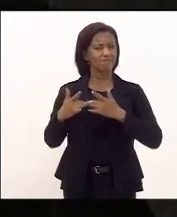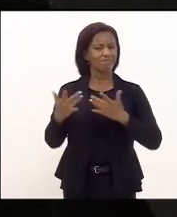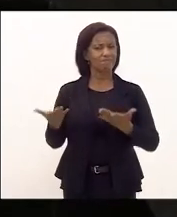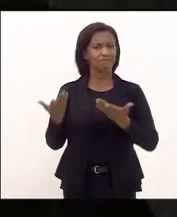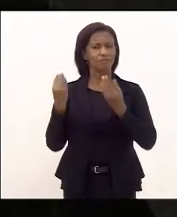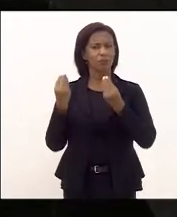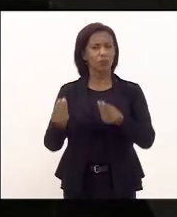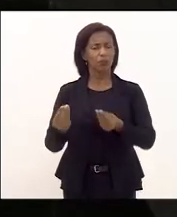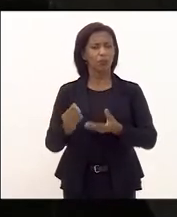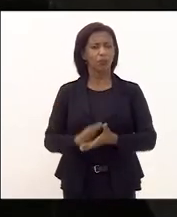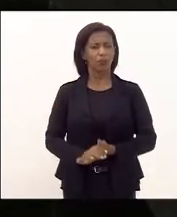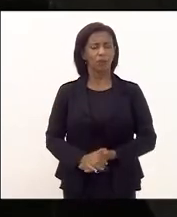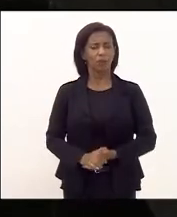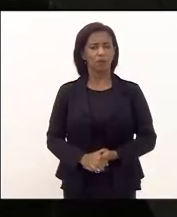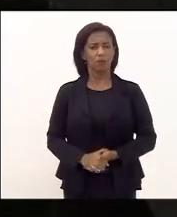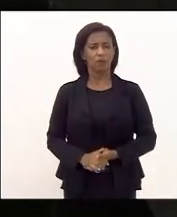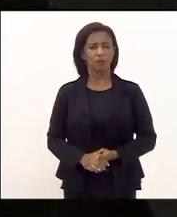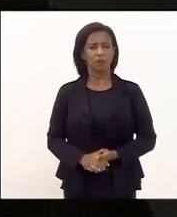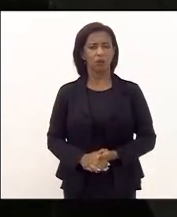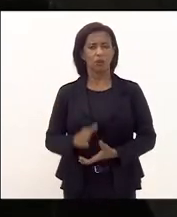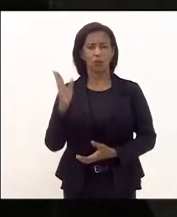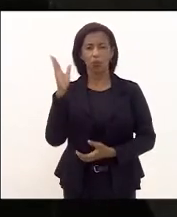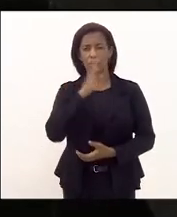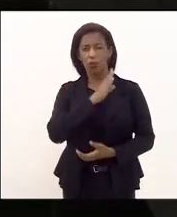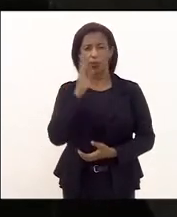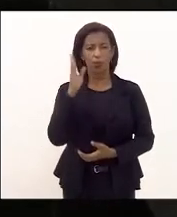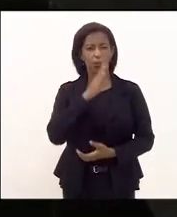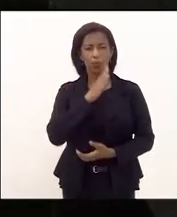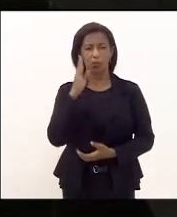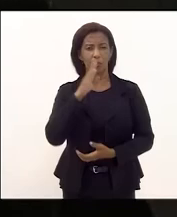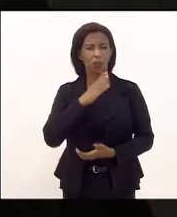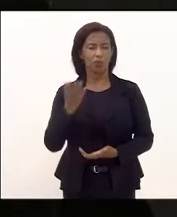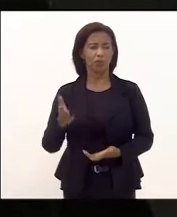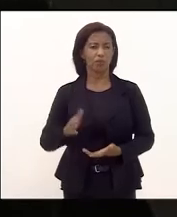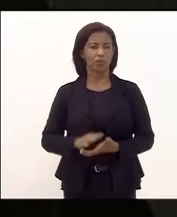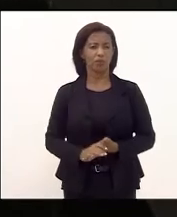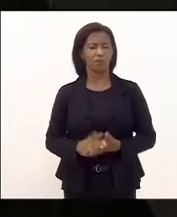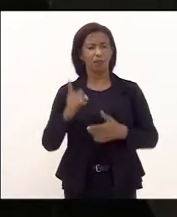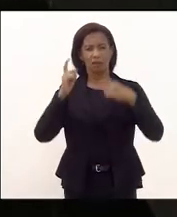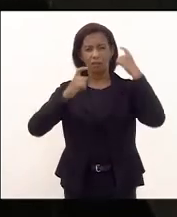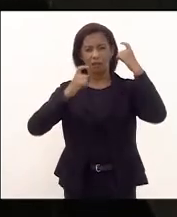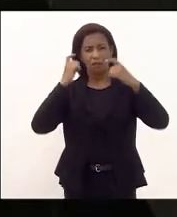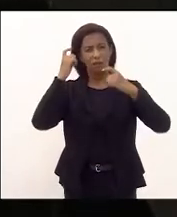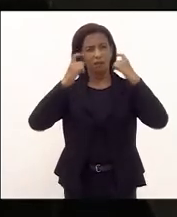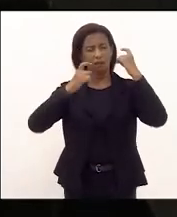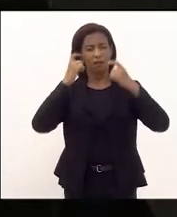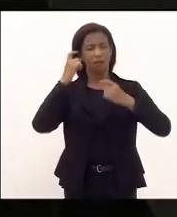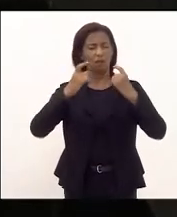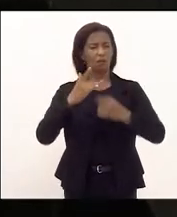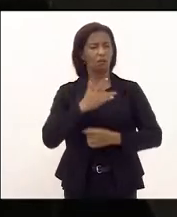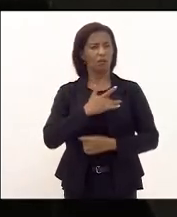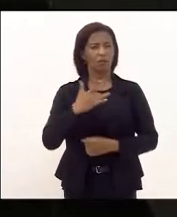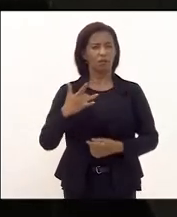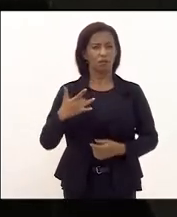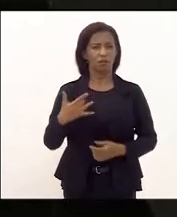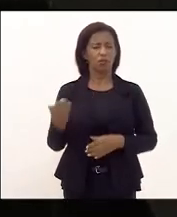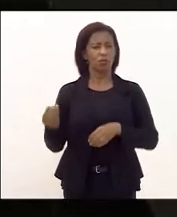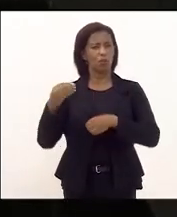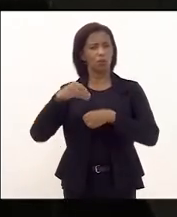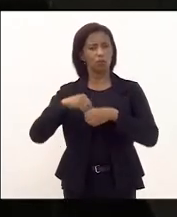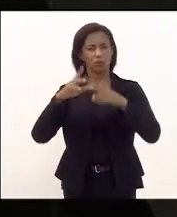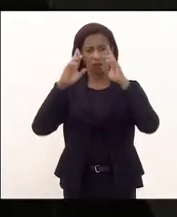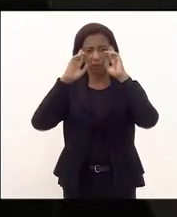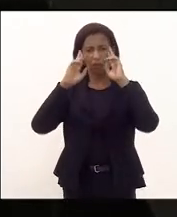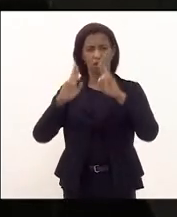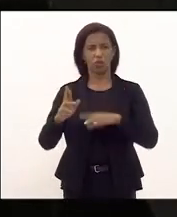sensibilidade, da mais absoluta urgência, da mais absoluta preocupação com a saúde, com a inclusão, com o